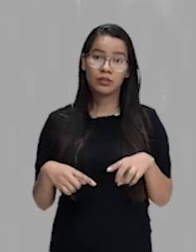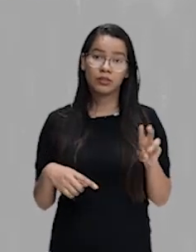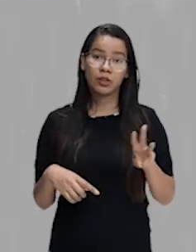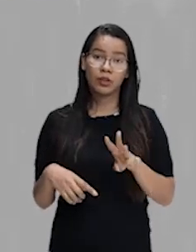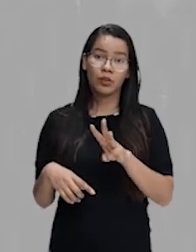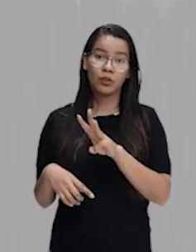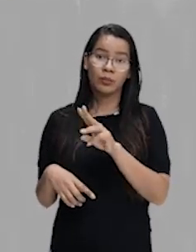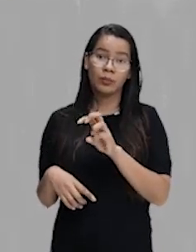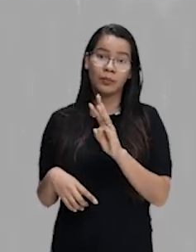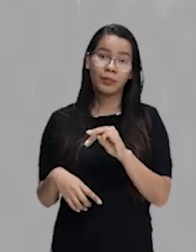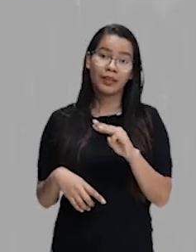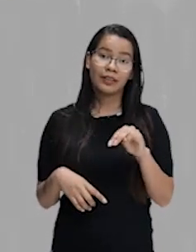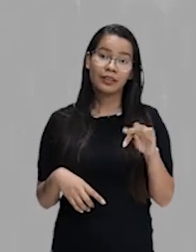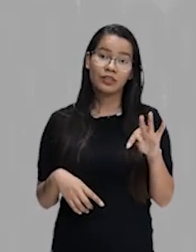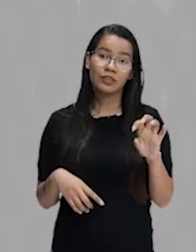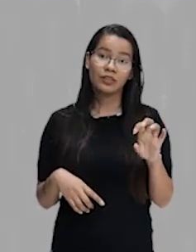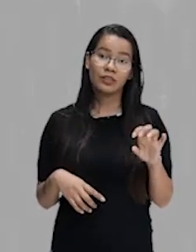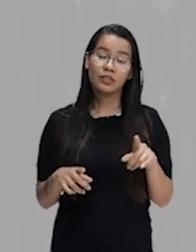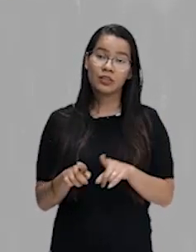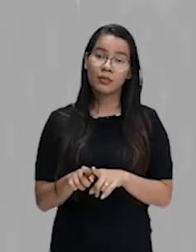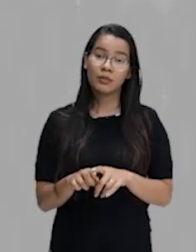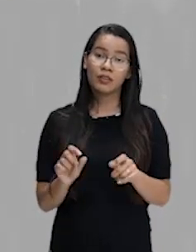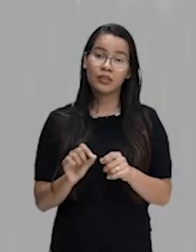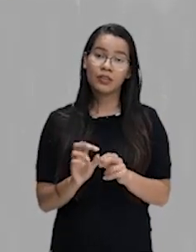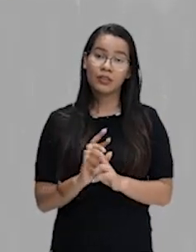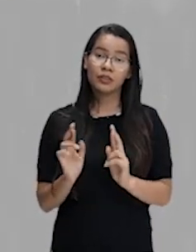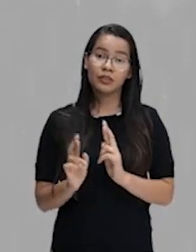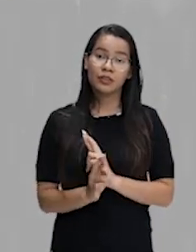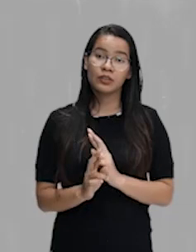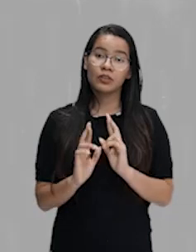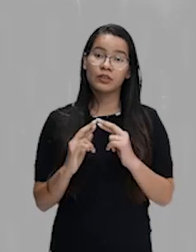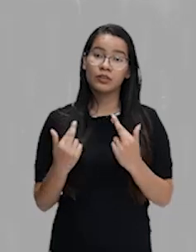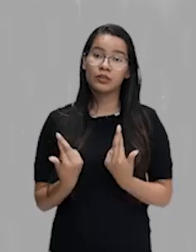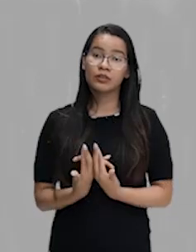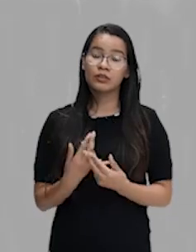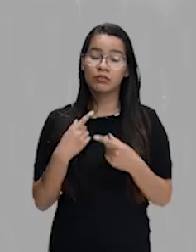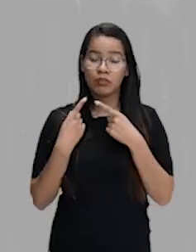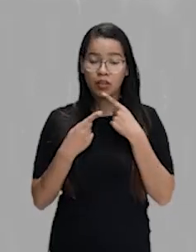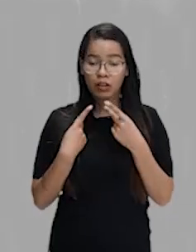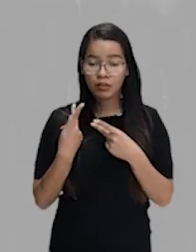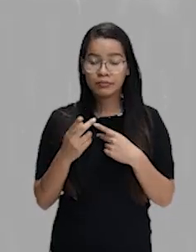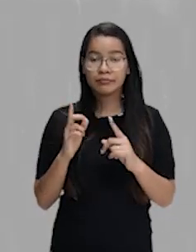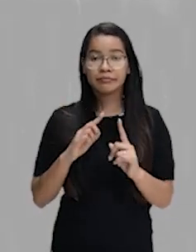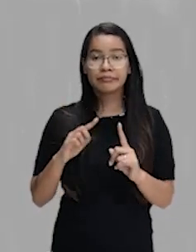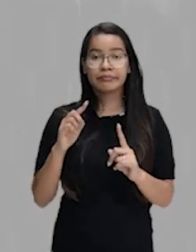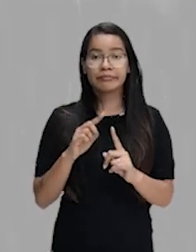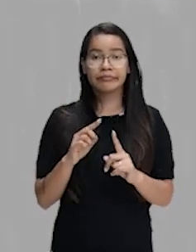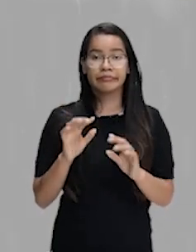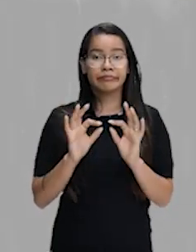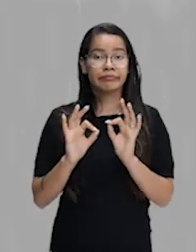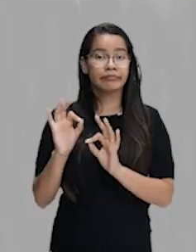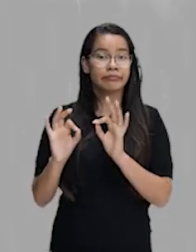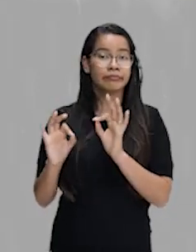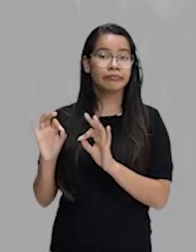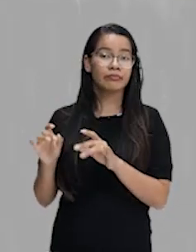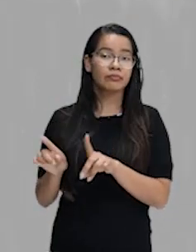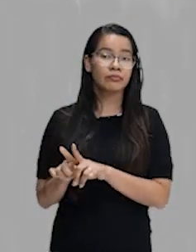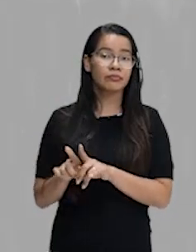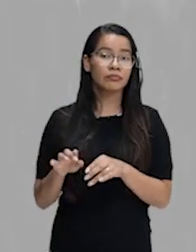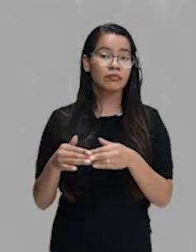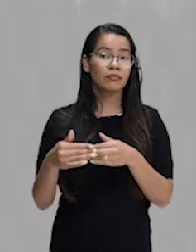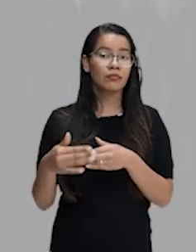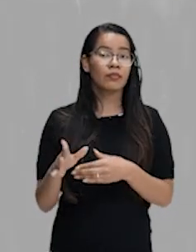ou Zoom. Realizar reuniões, discutir metas e planejamentos e acompanhar a realização das